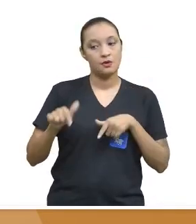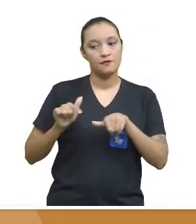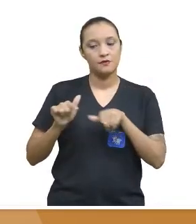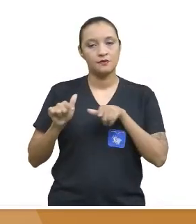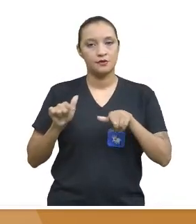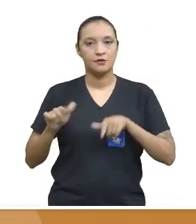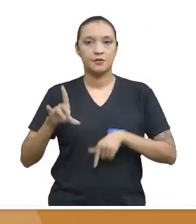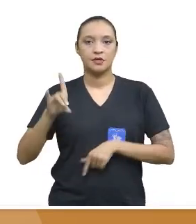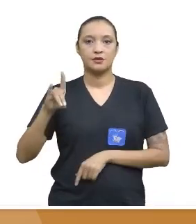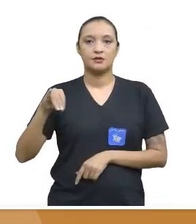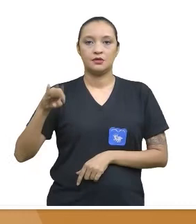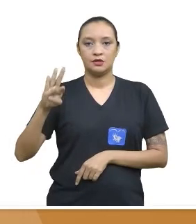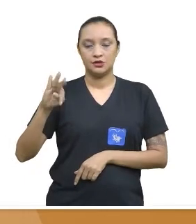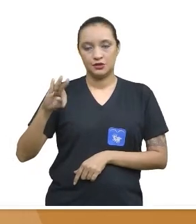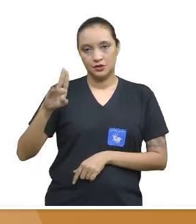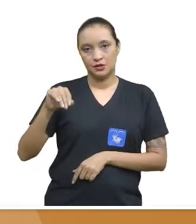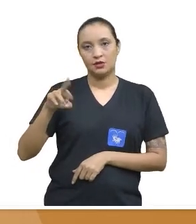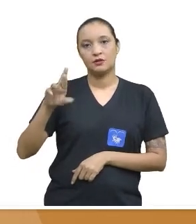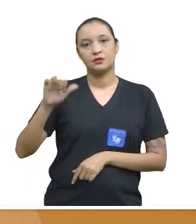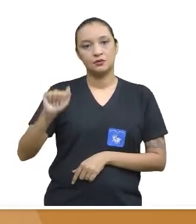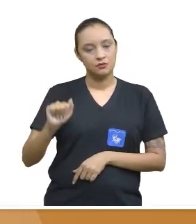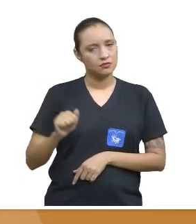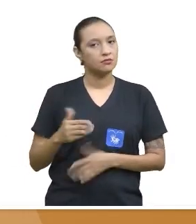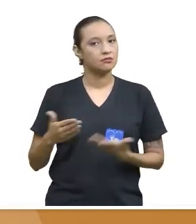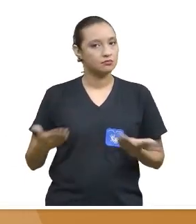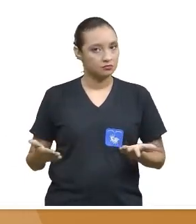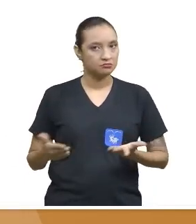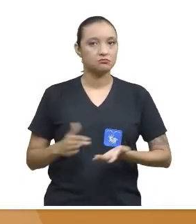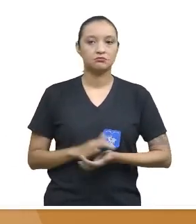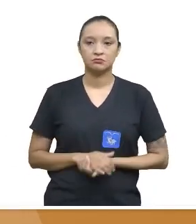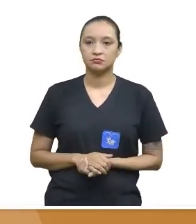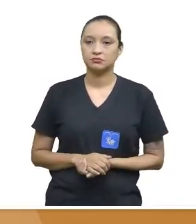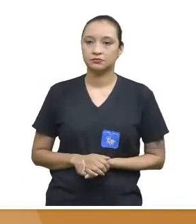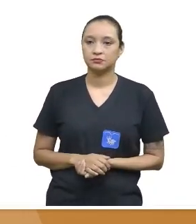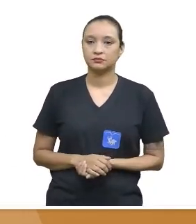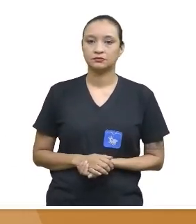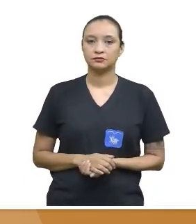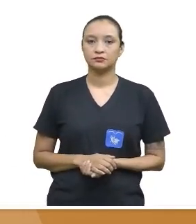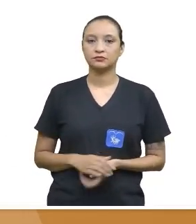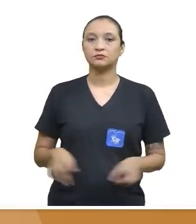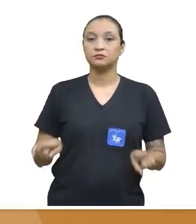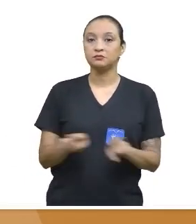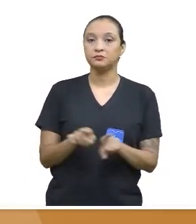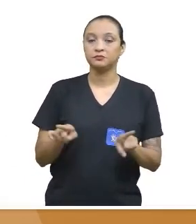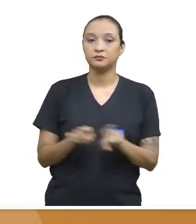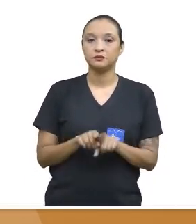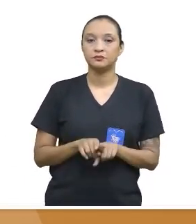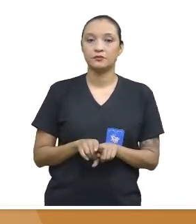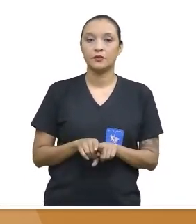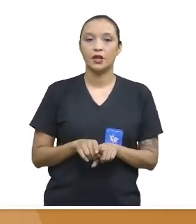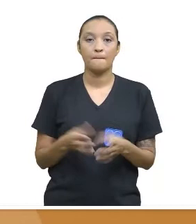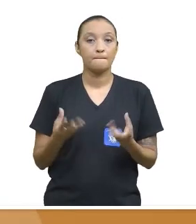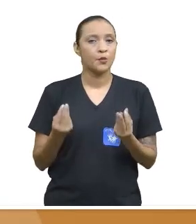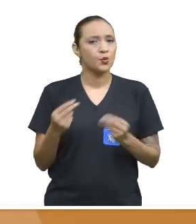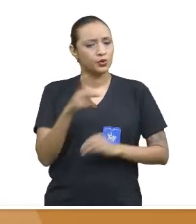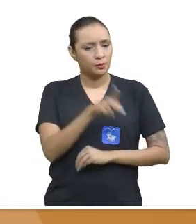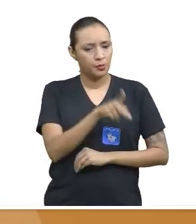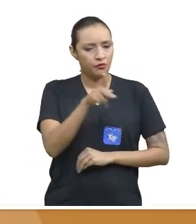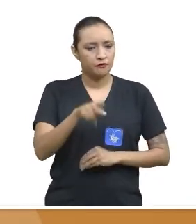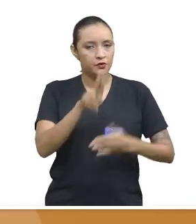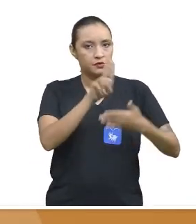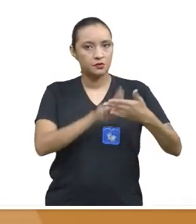ditadura. Esse é um fato bastante interessante. E vale ressaltar também que muitos eram professores